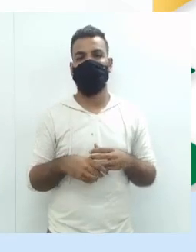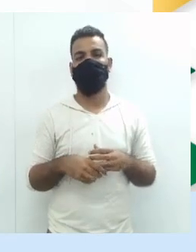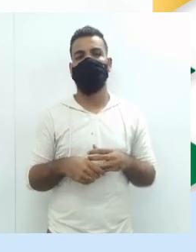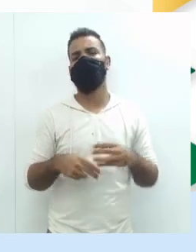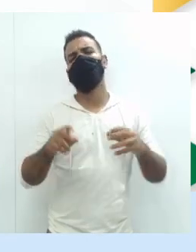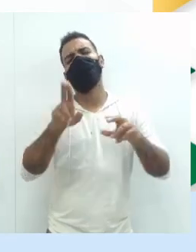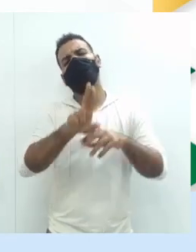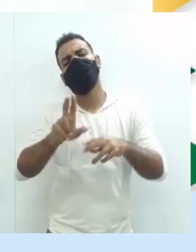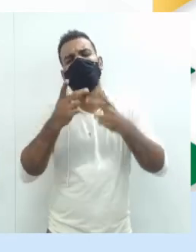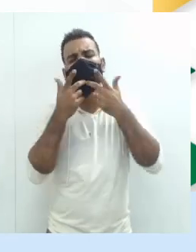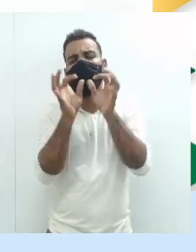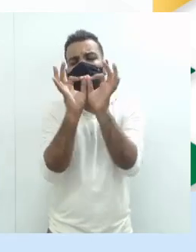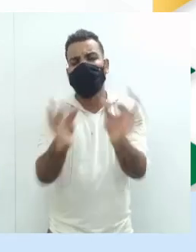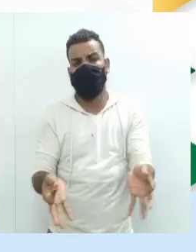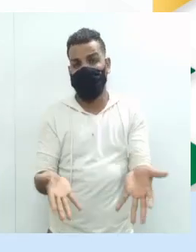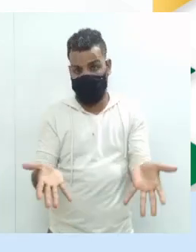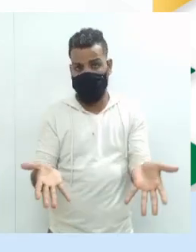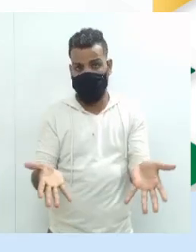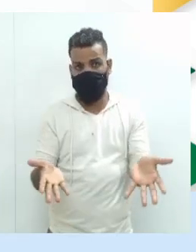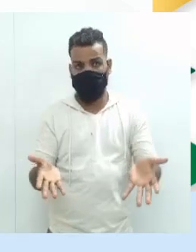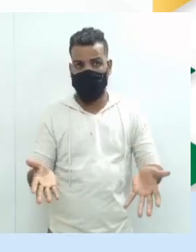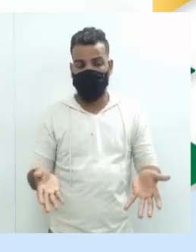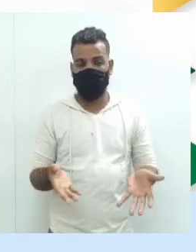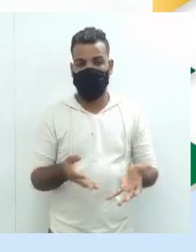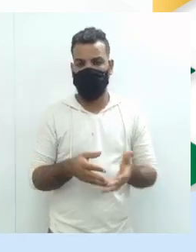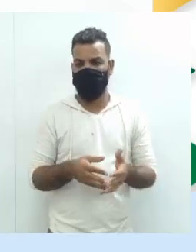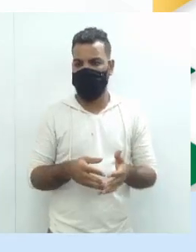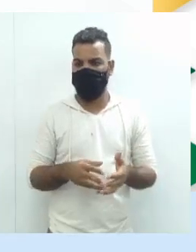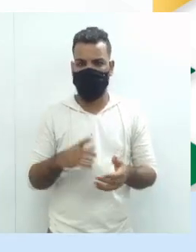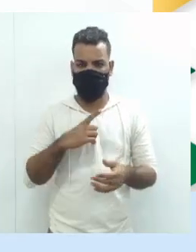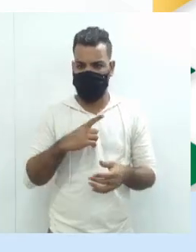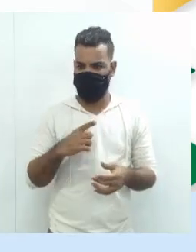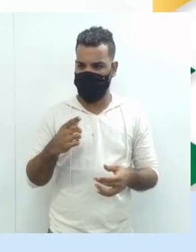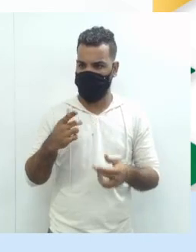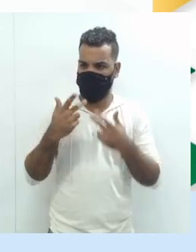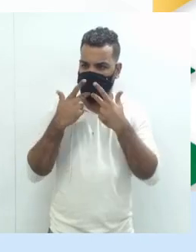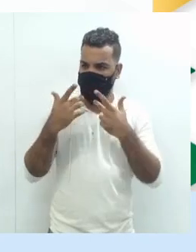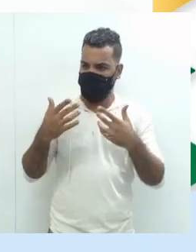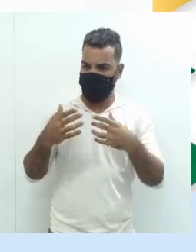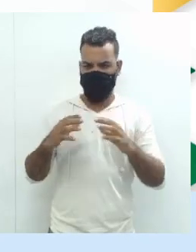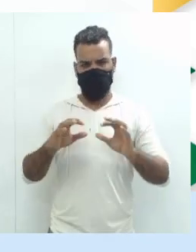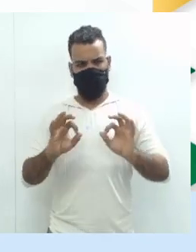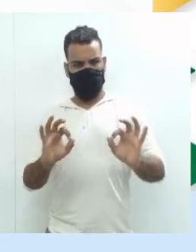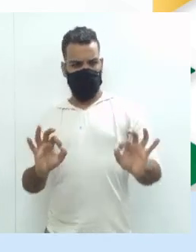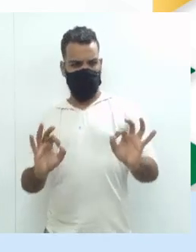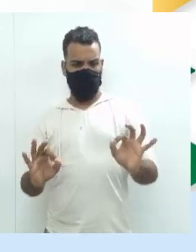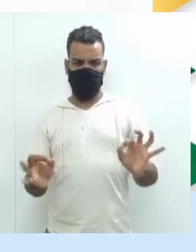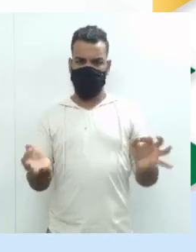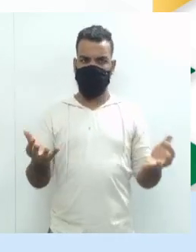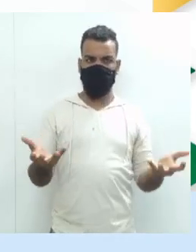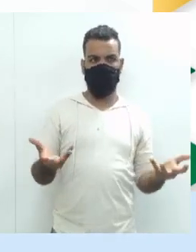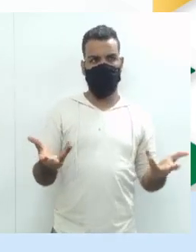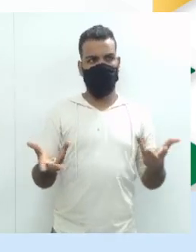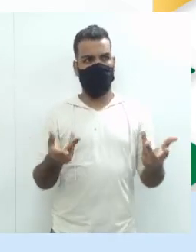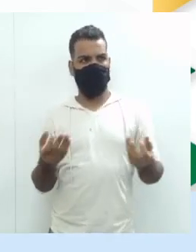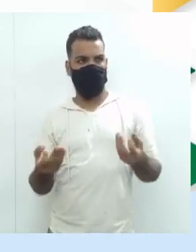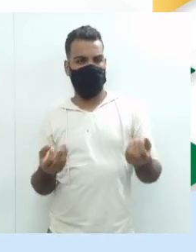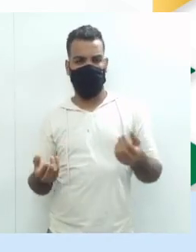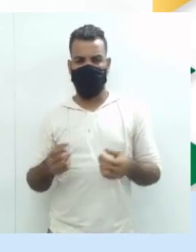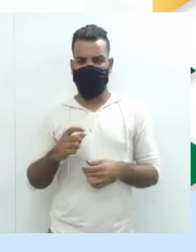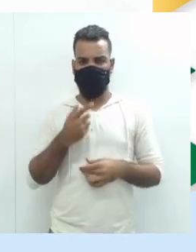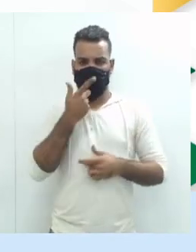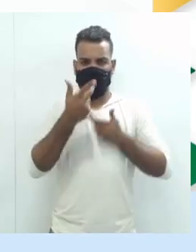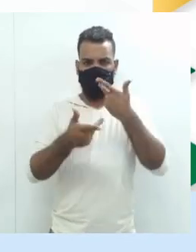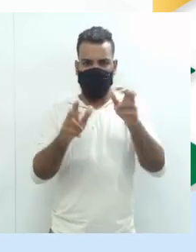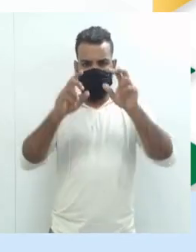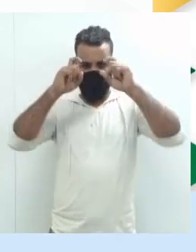mais simples, certo? A gente não tem tanto uma linguagem mais culta, uma linguagem mais